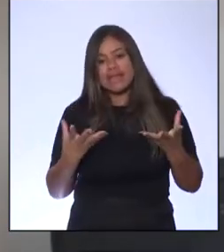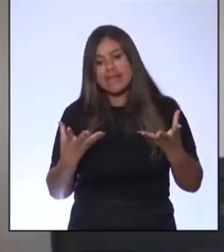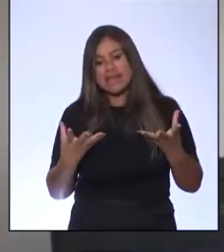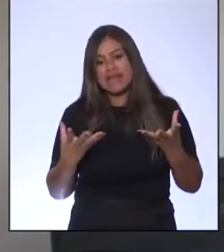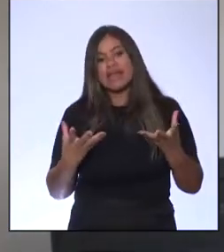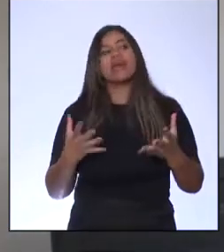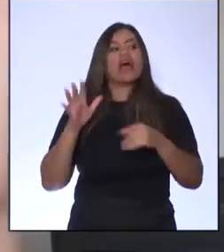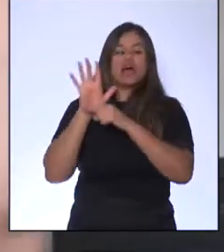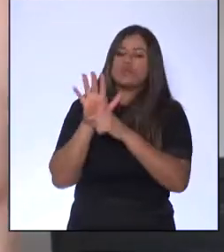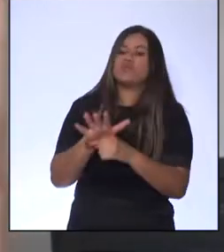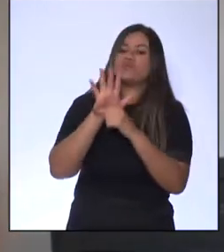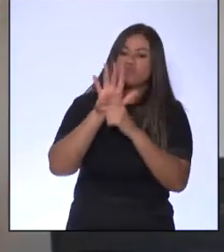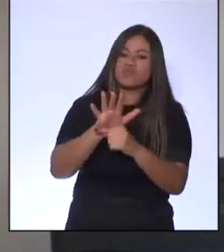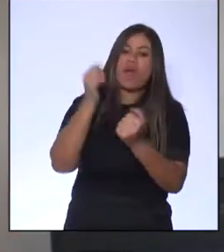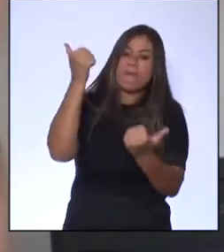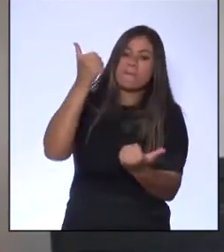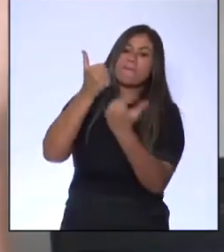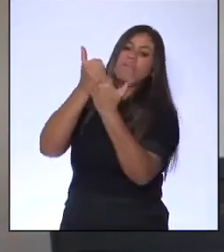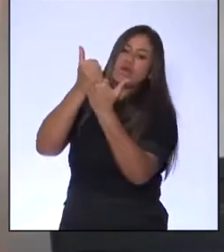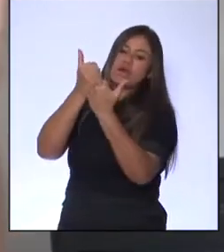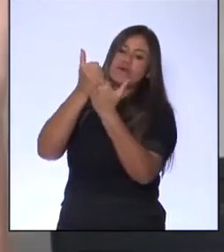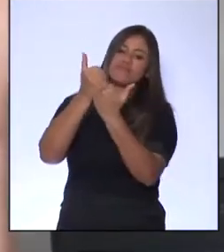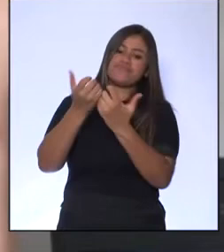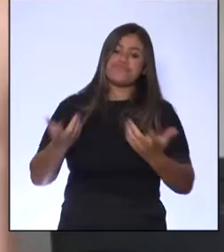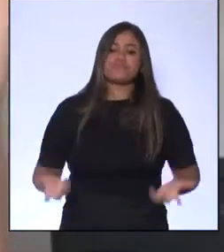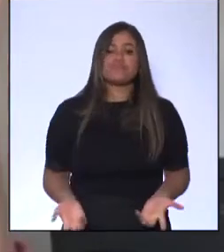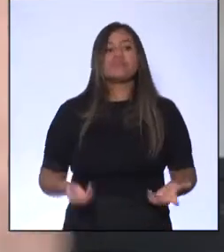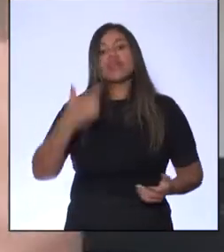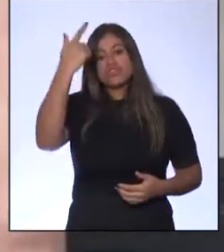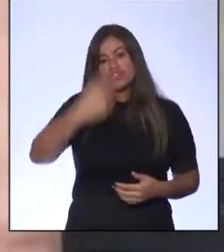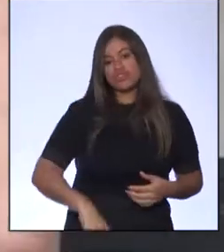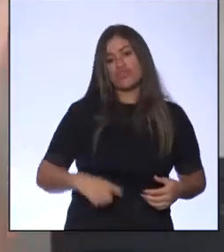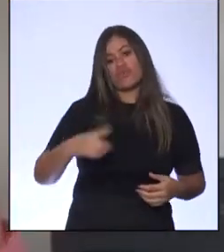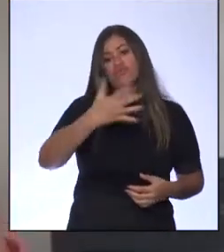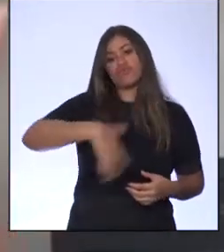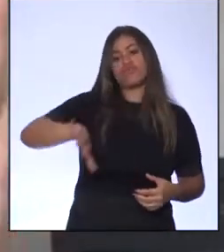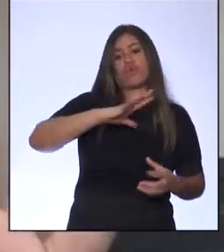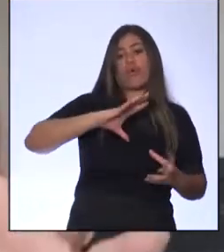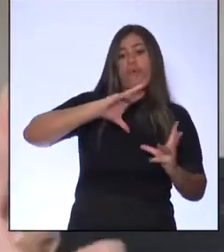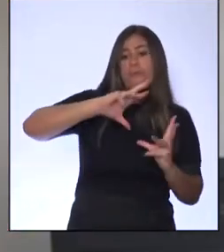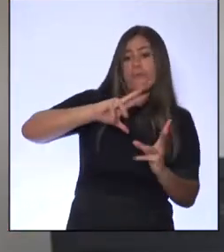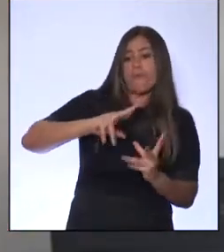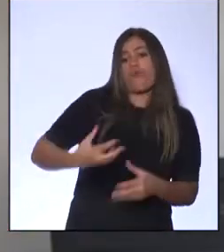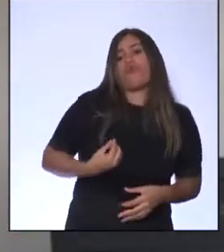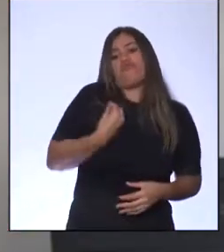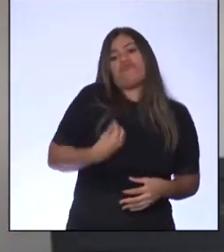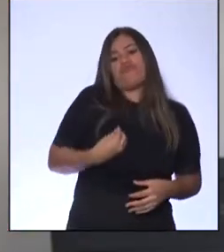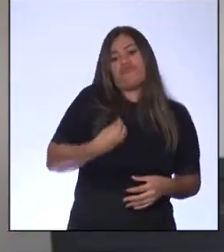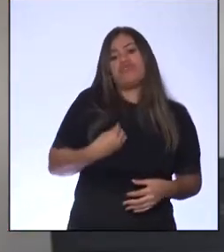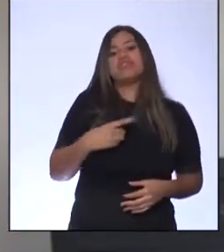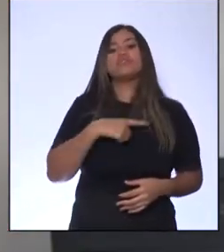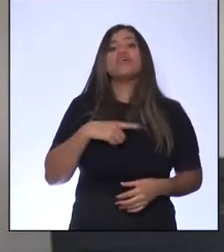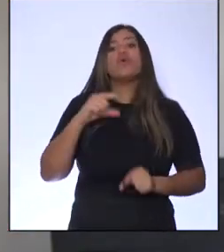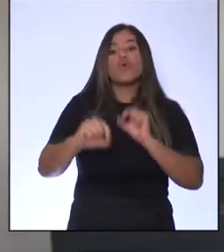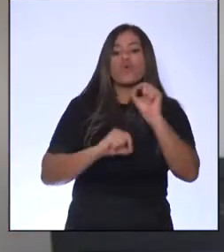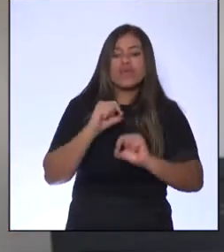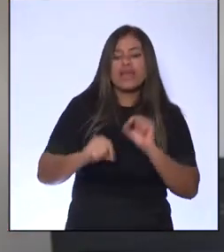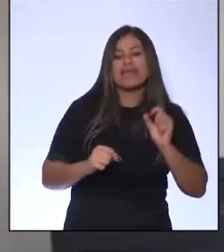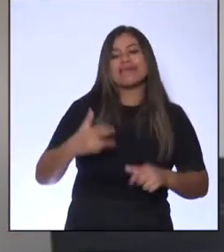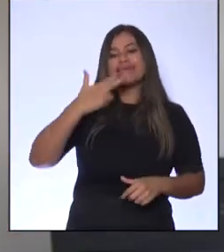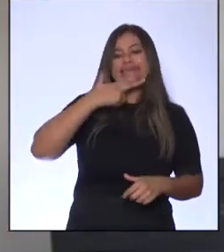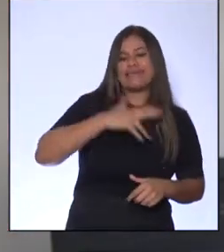descobrir esse caminho. A gente vive no mundo, todo mundo está repetindo isso, a gente já sabe demais, mas é preciso lembrar, qualquer criança